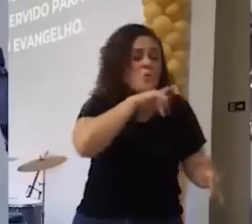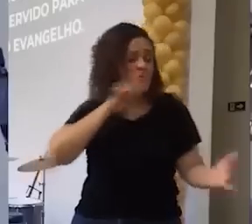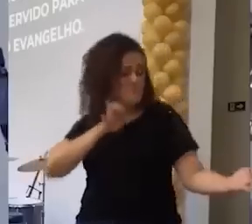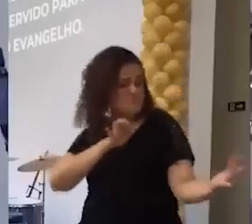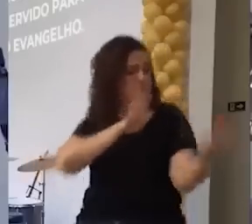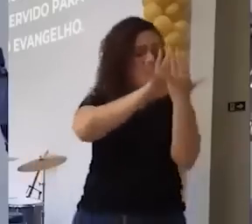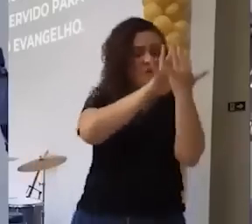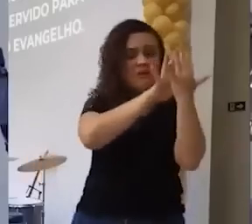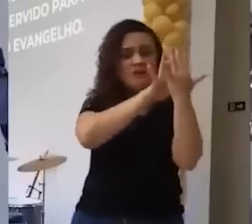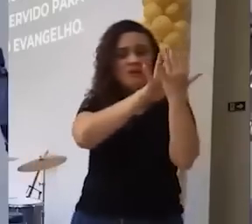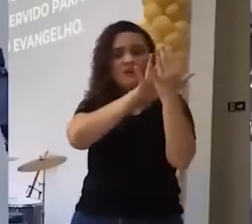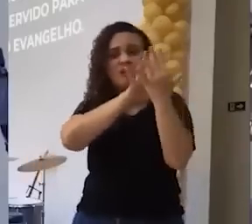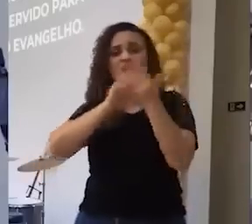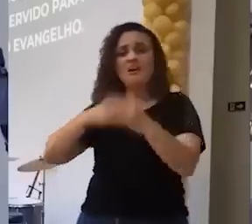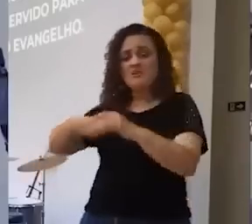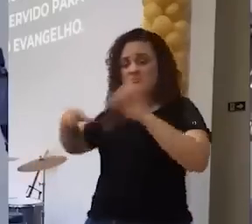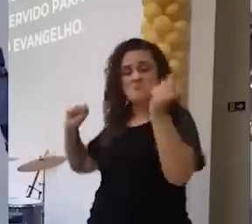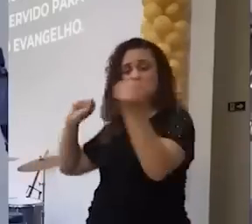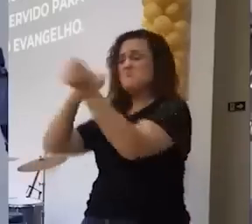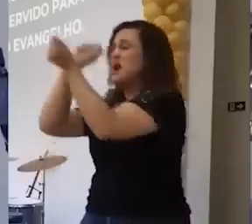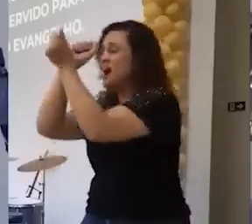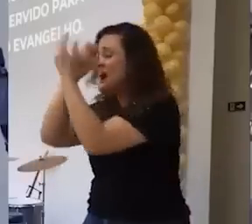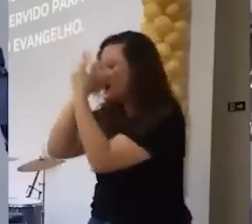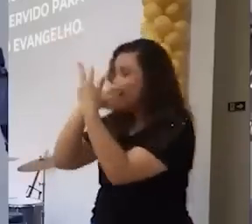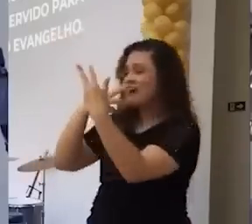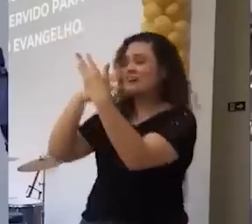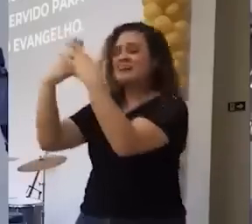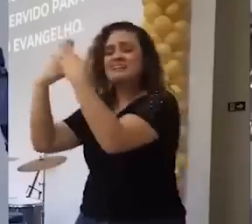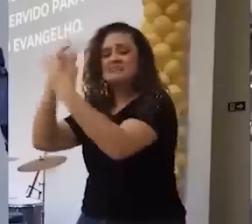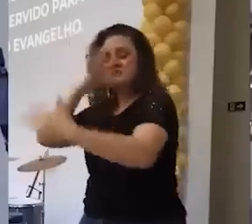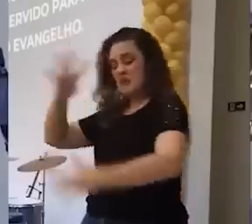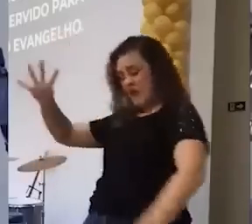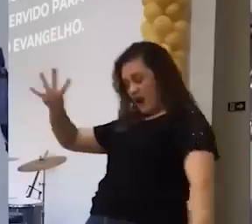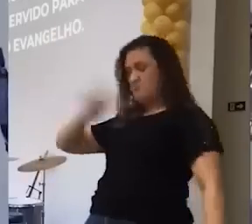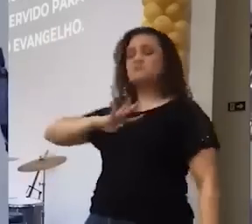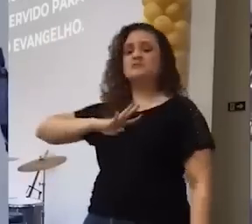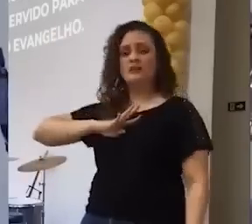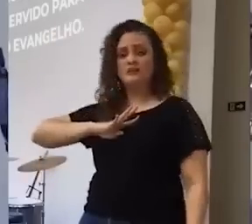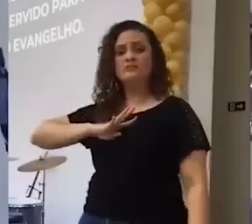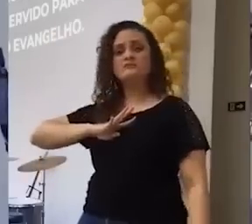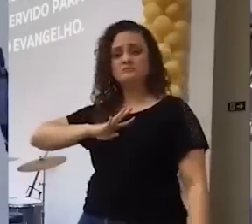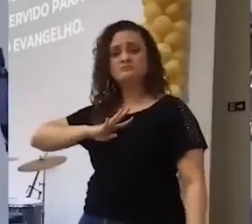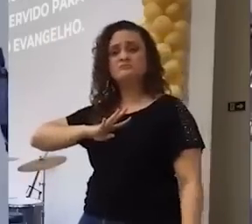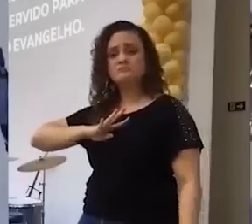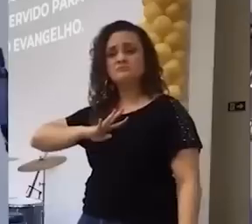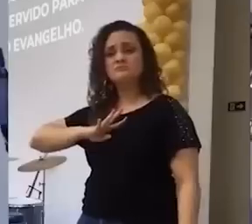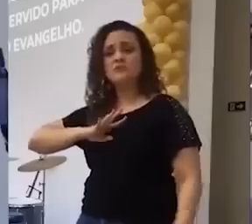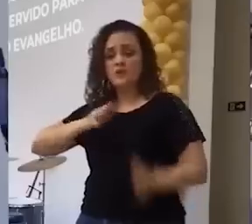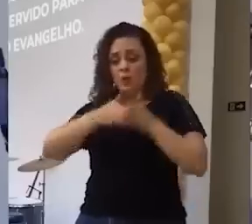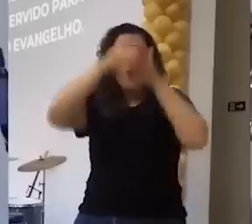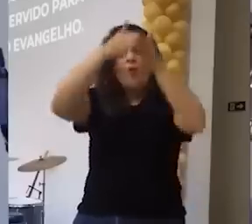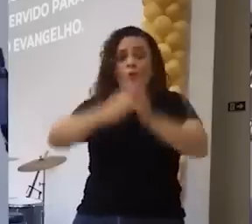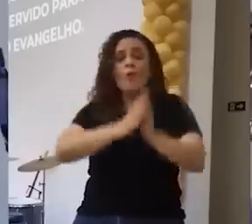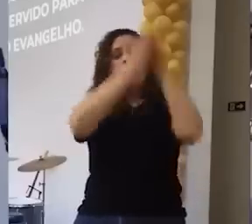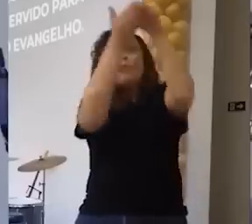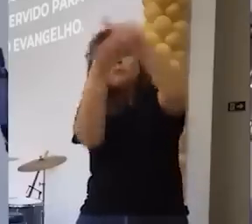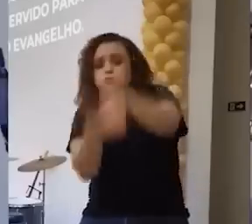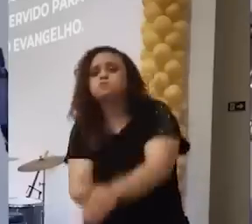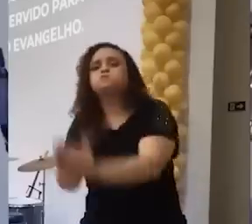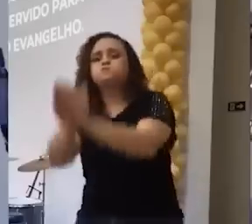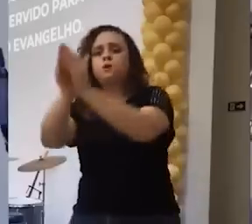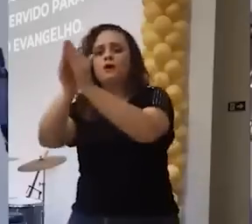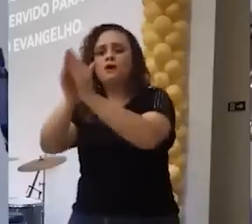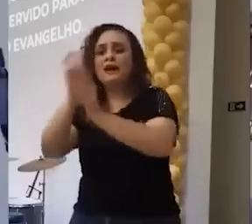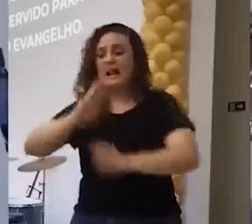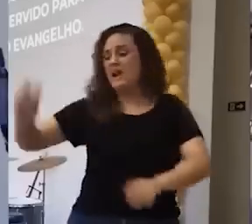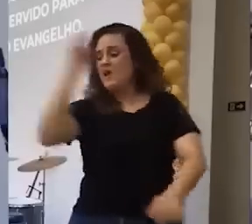fui preso em Jerusalém, eu fui acusado em Cesareia, eu enfrentei um naufrágio para Roma, eu fui picado por uma